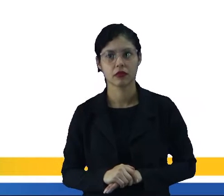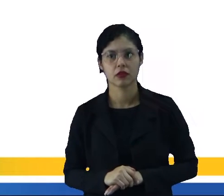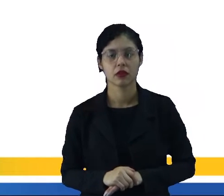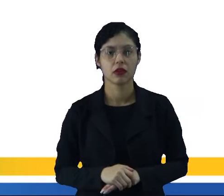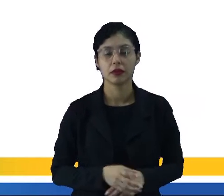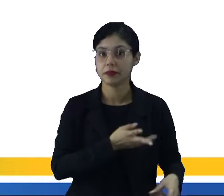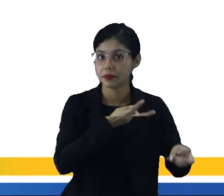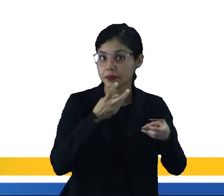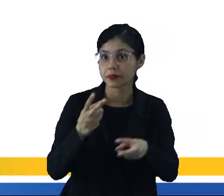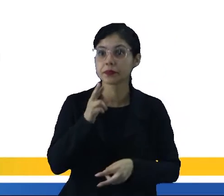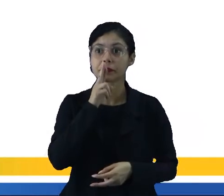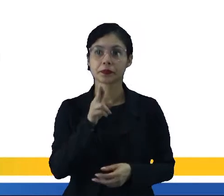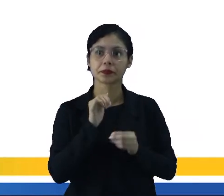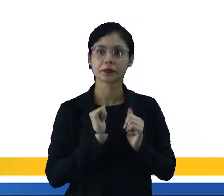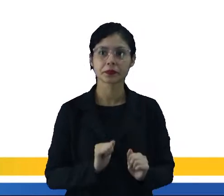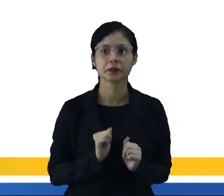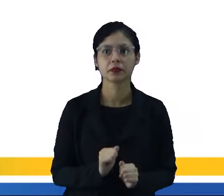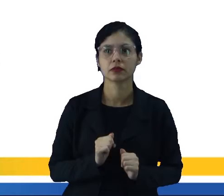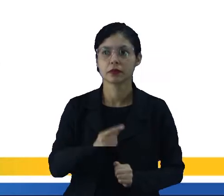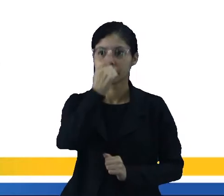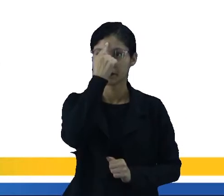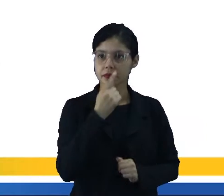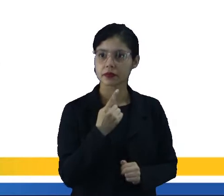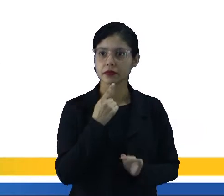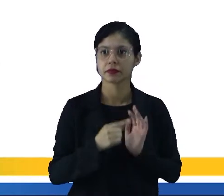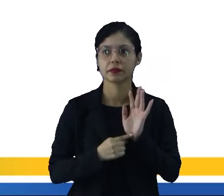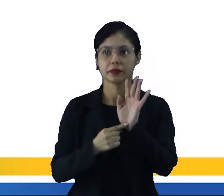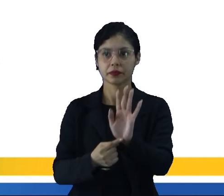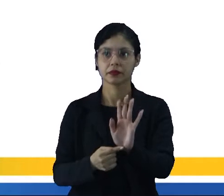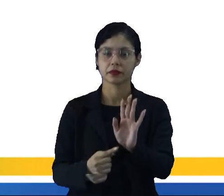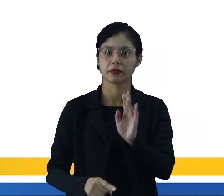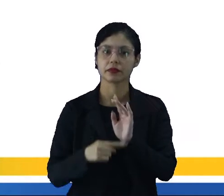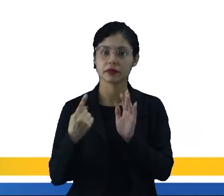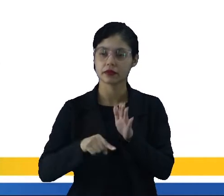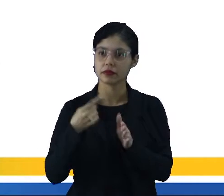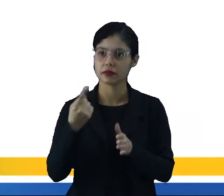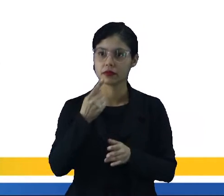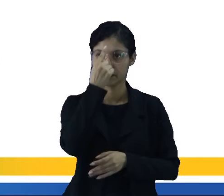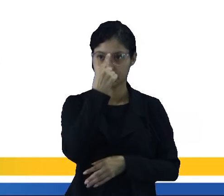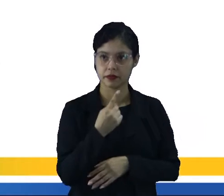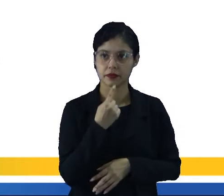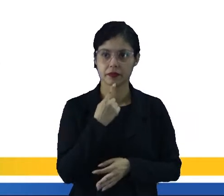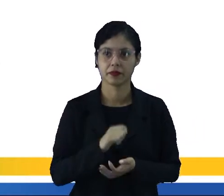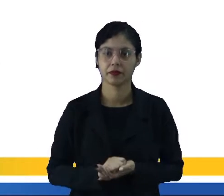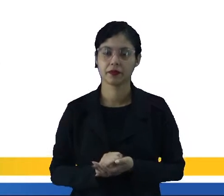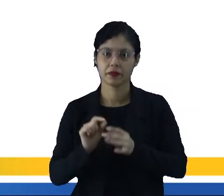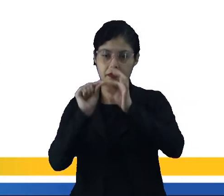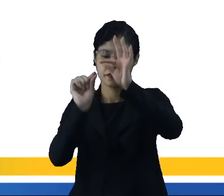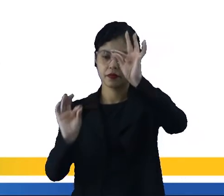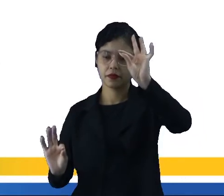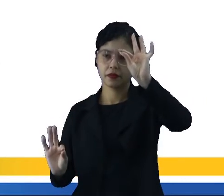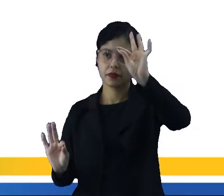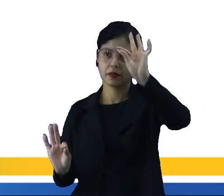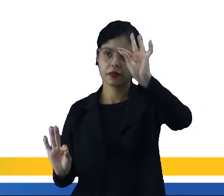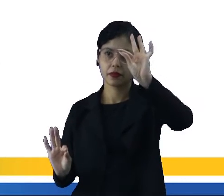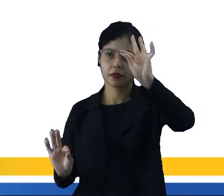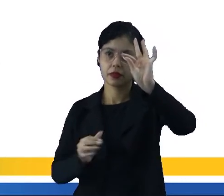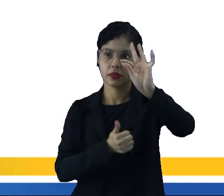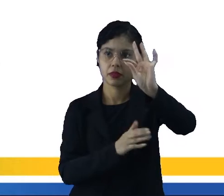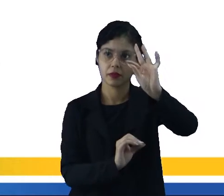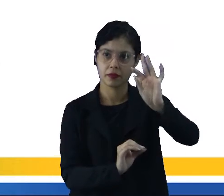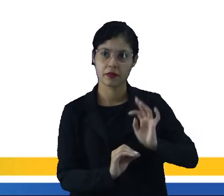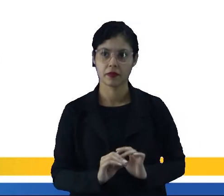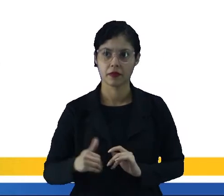Note que podemos calcular a área da face com dados fornecidos né primeiro a Área da face tá a Área da face aqui é